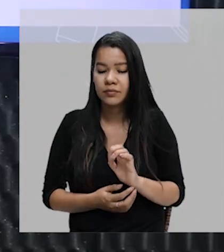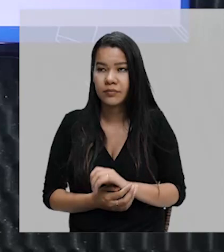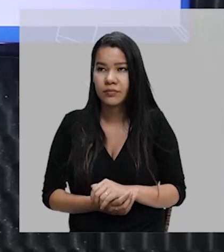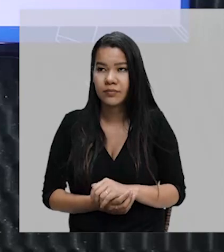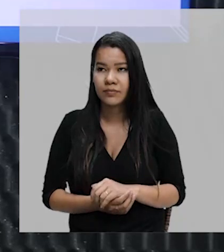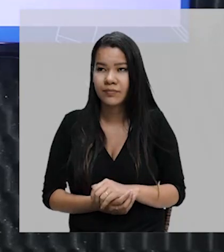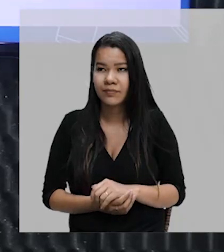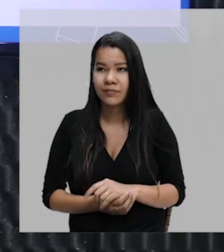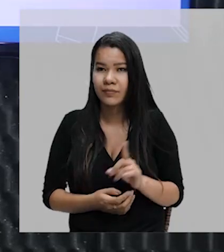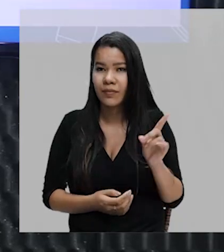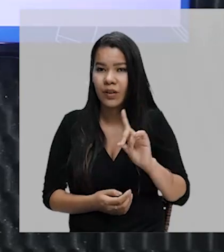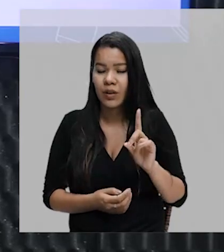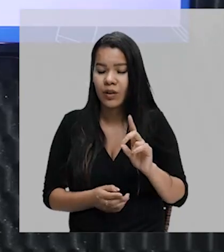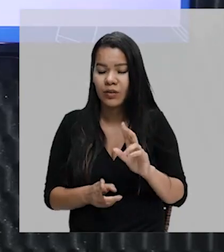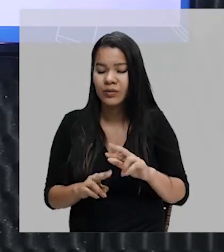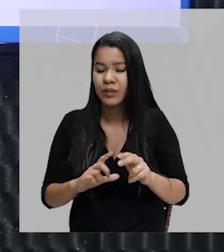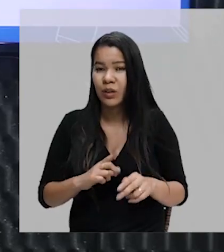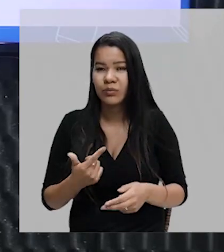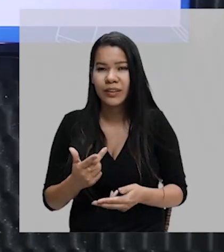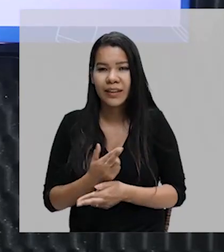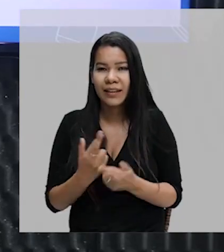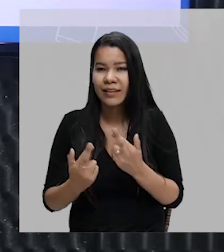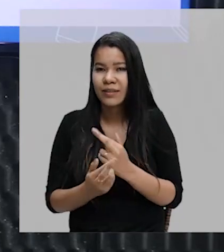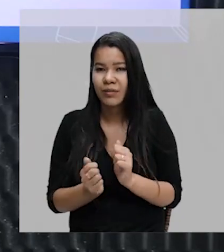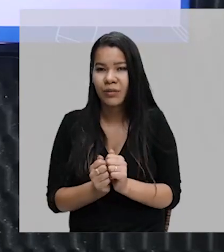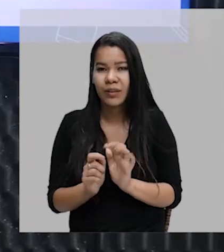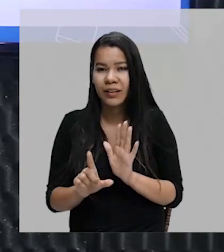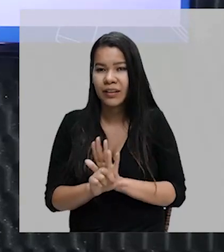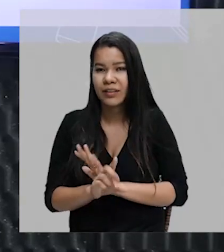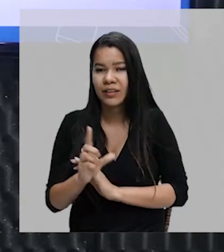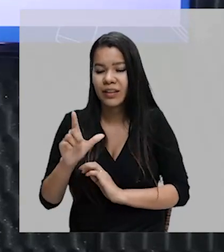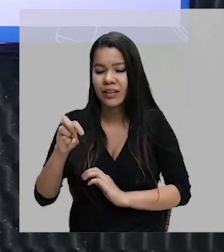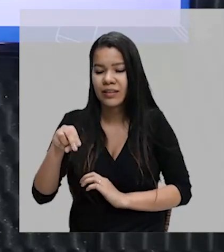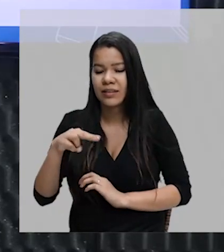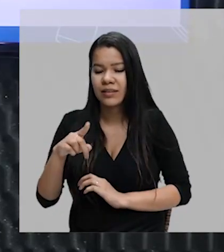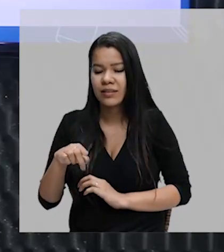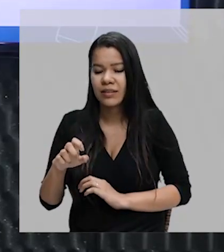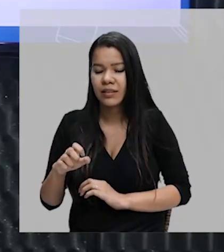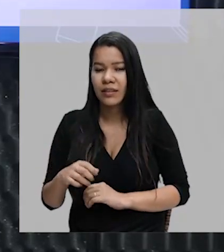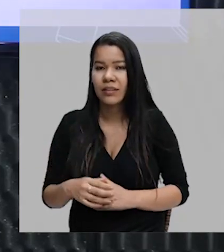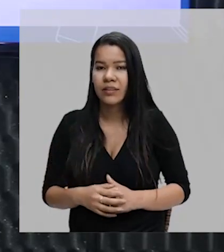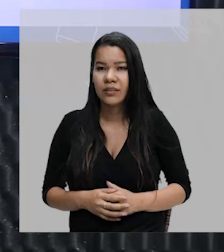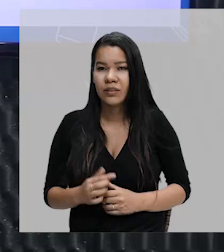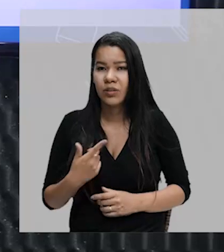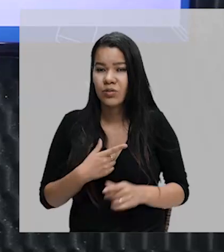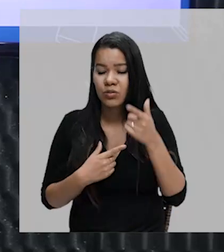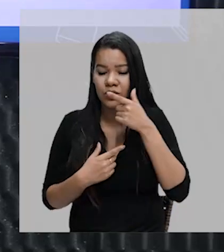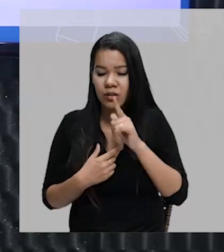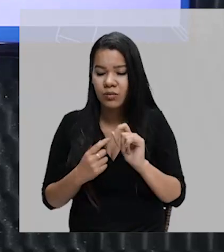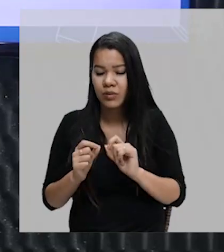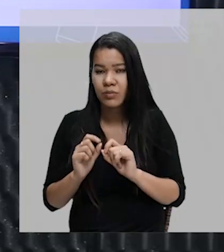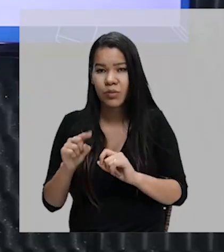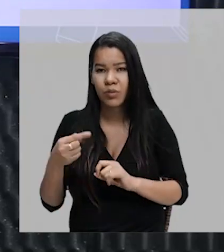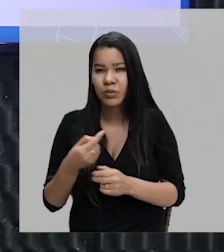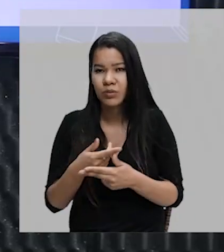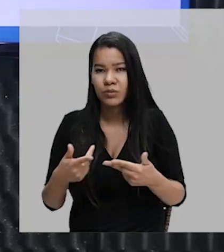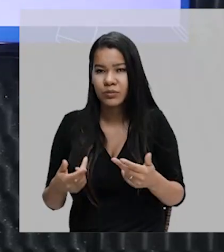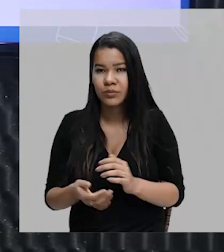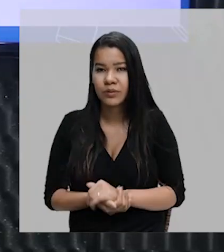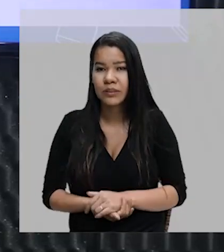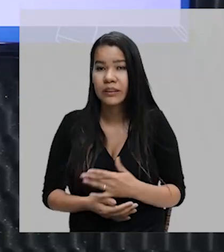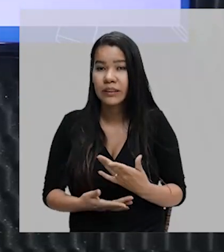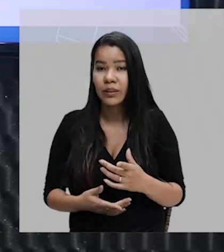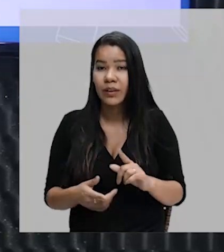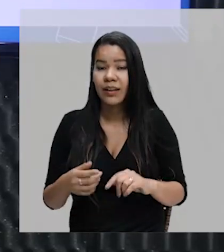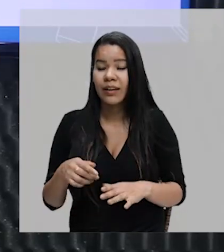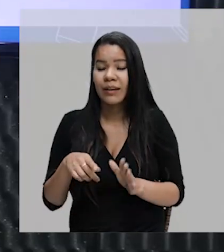condutor. Não é por conta da lei de Lenz que a gente consegue fazer isso. Tá certo? Bom, então, questão 2